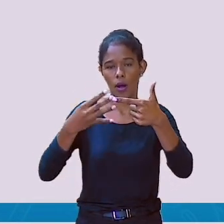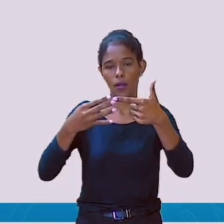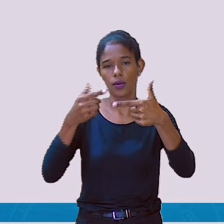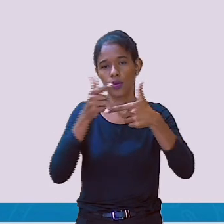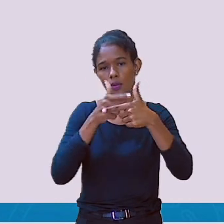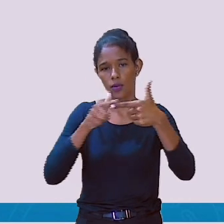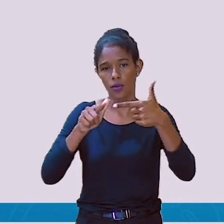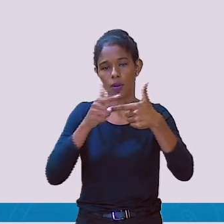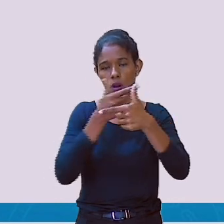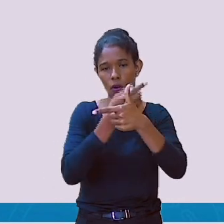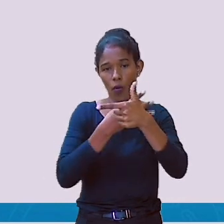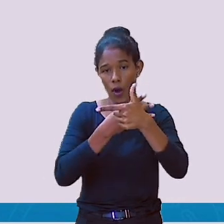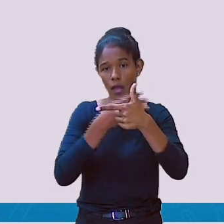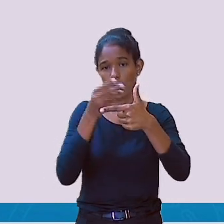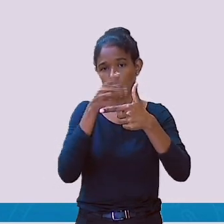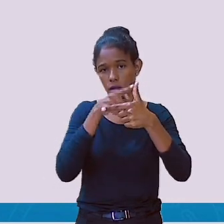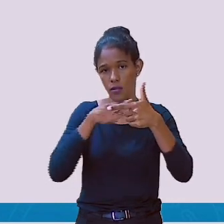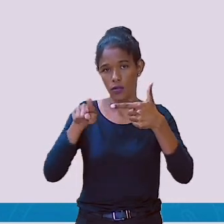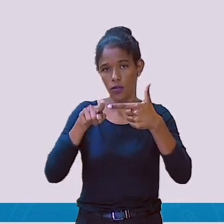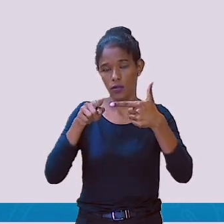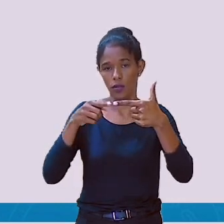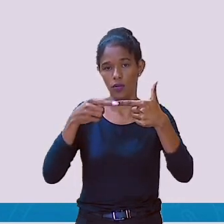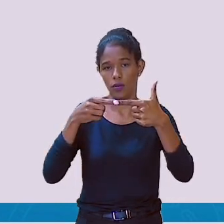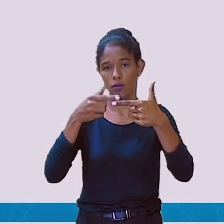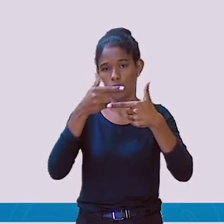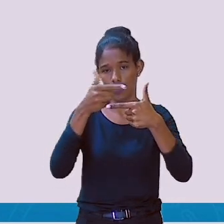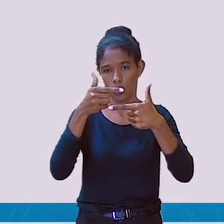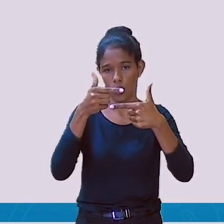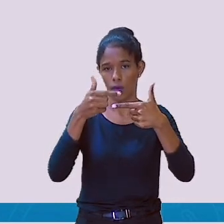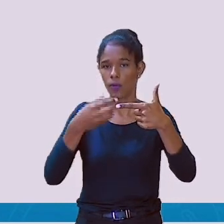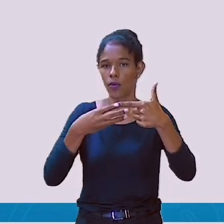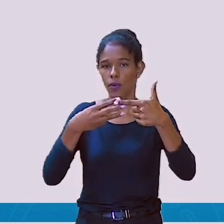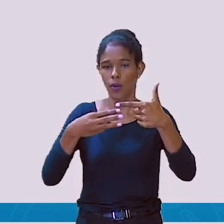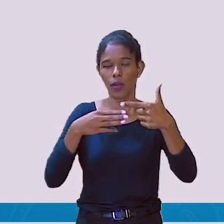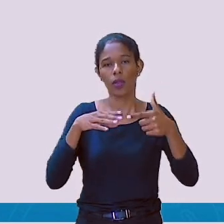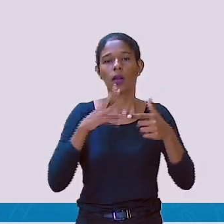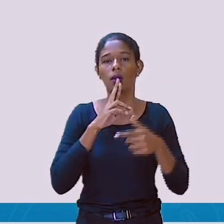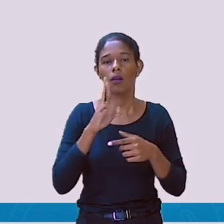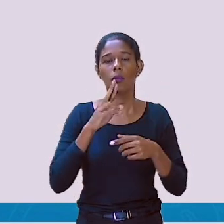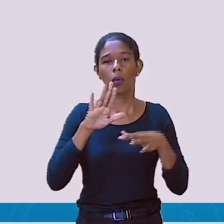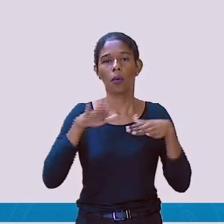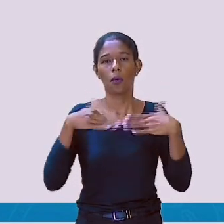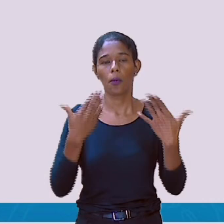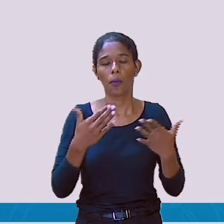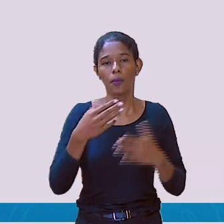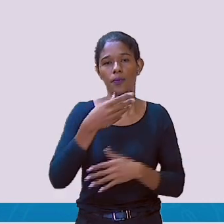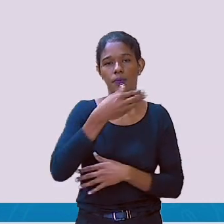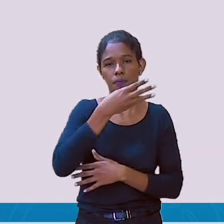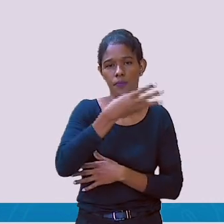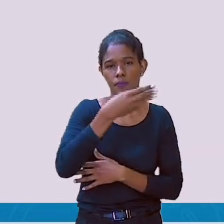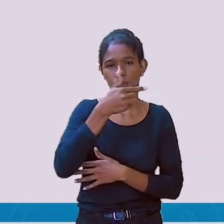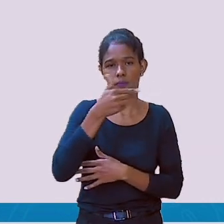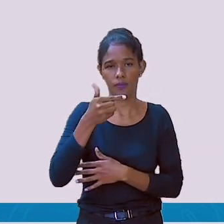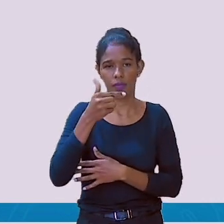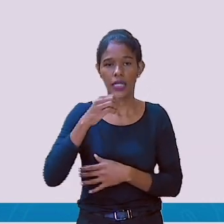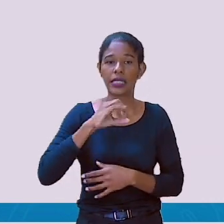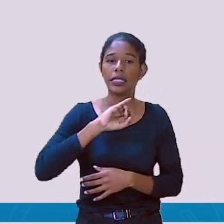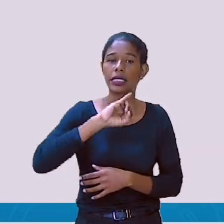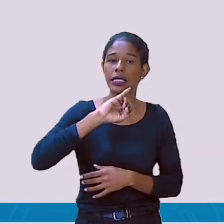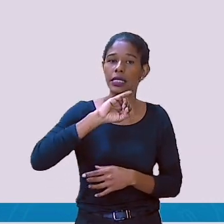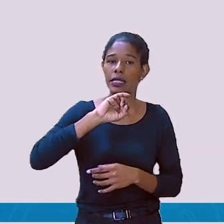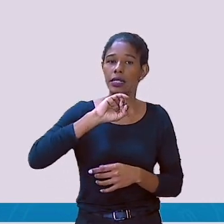2. Então, eu tenho 32. Sinais diferentes, então vai ser